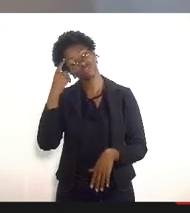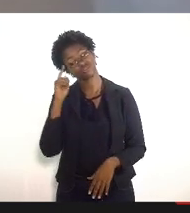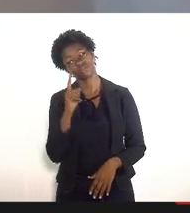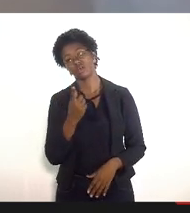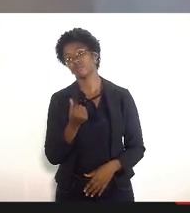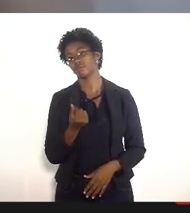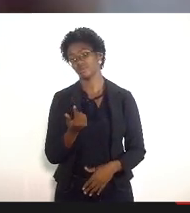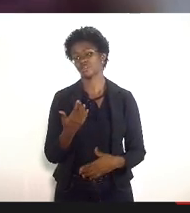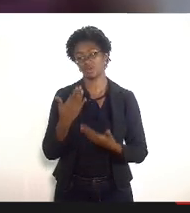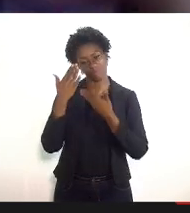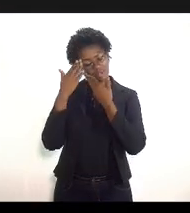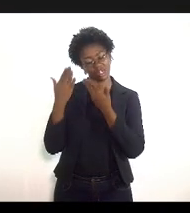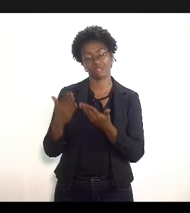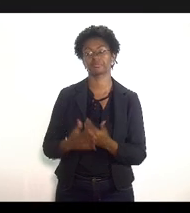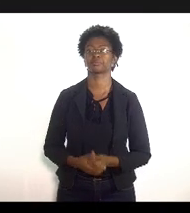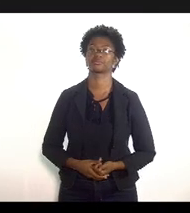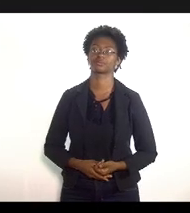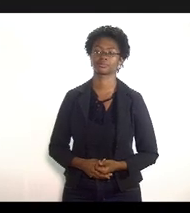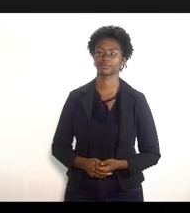ainda. Obrigada, Rejane.